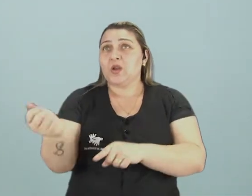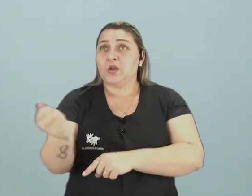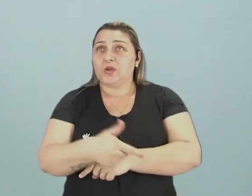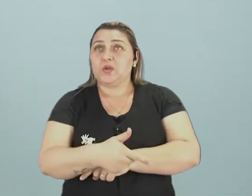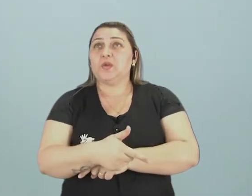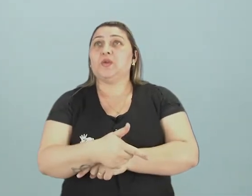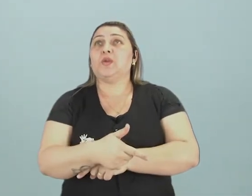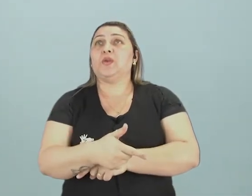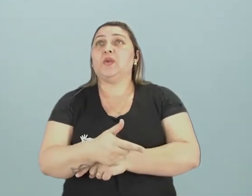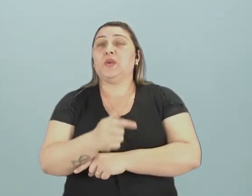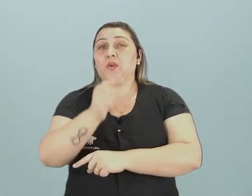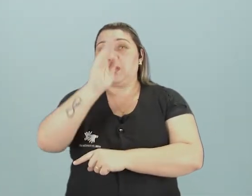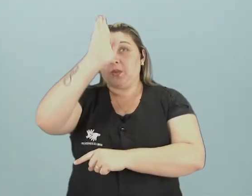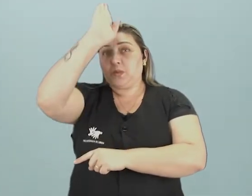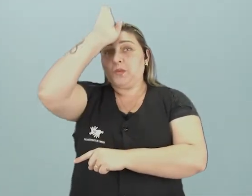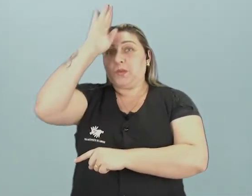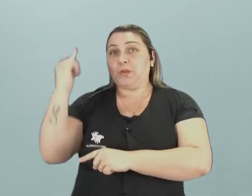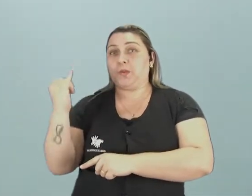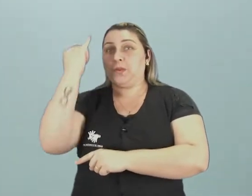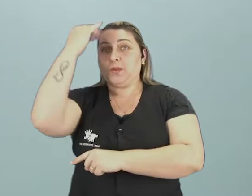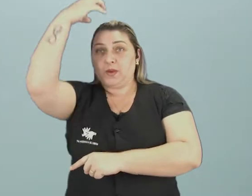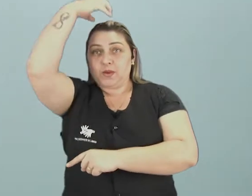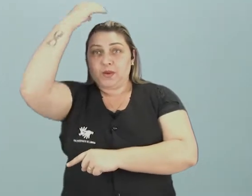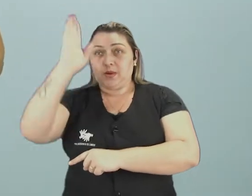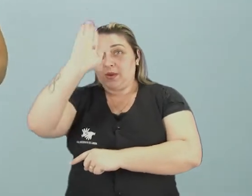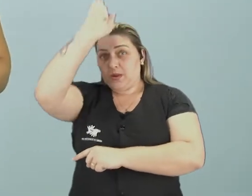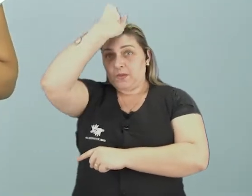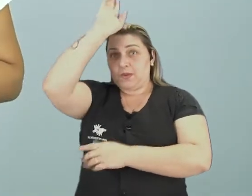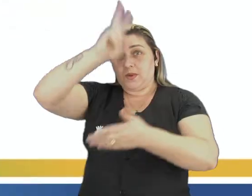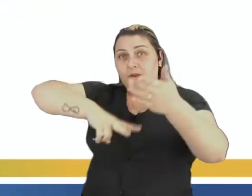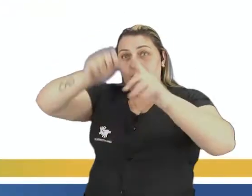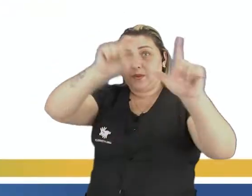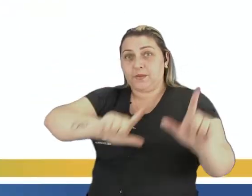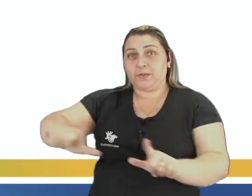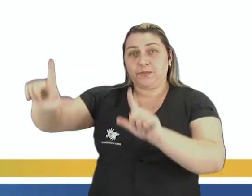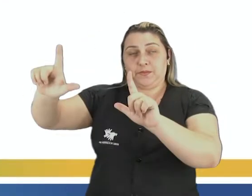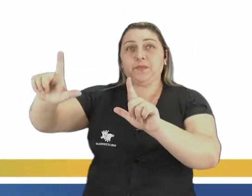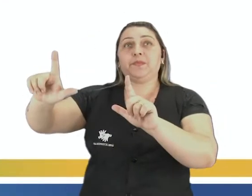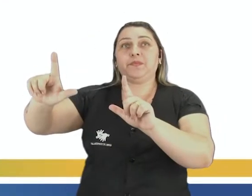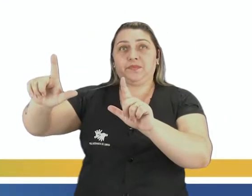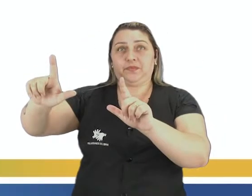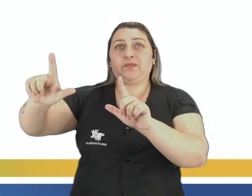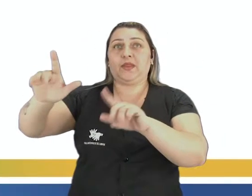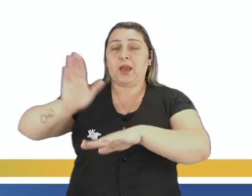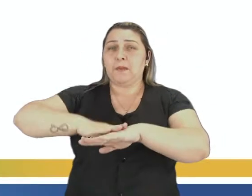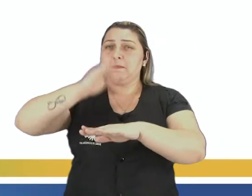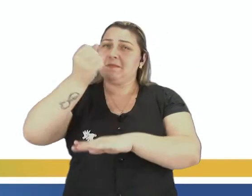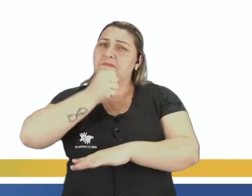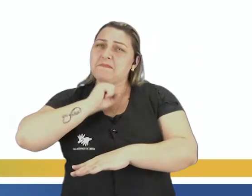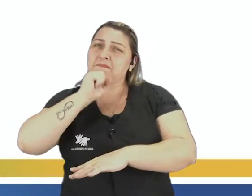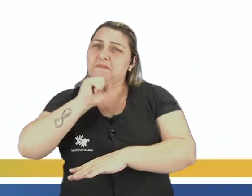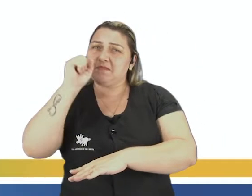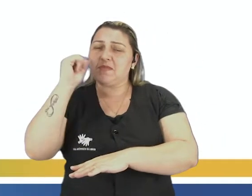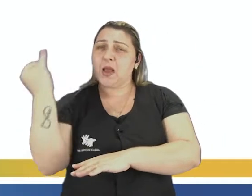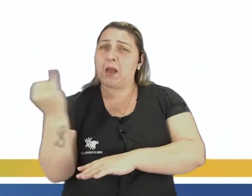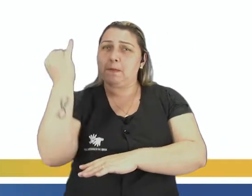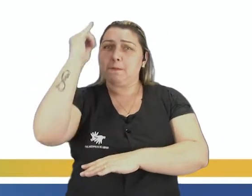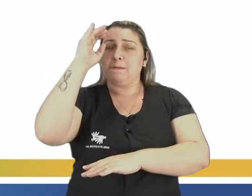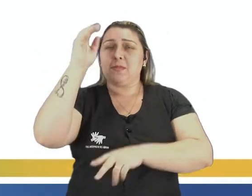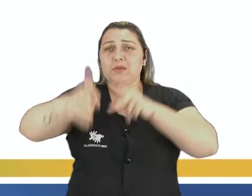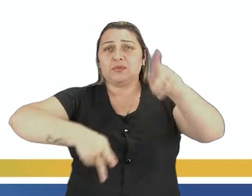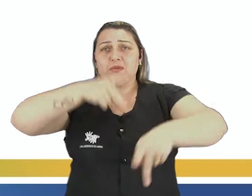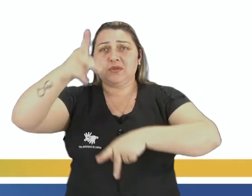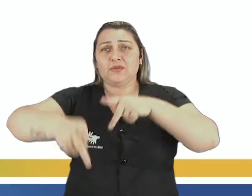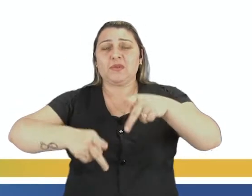ascensão do Império Romano, tá bom? Vamos ler um pouquinho aqui no slide? Sendo parte de uma das mais antigas e importantes civilizações do